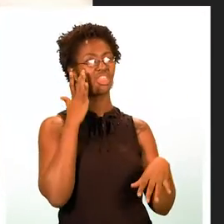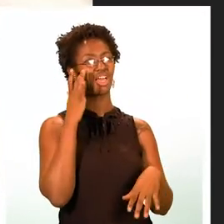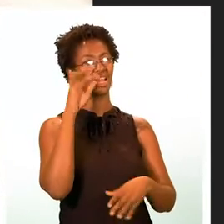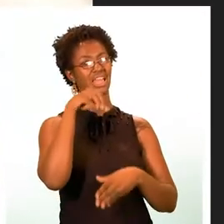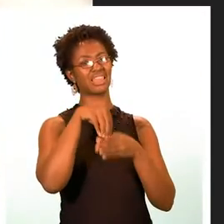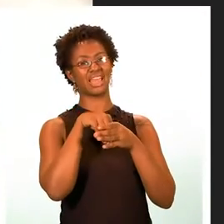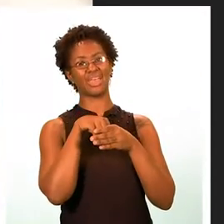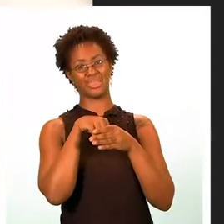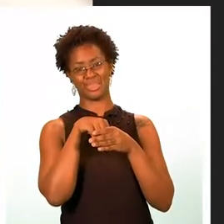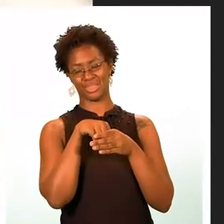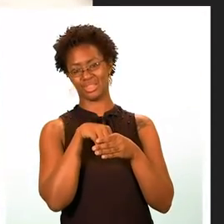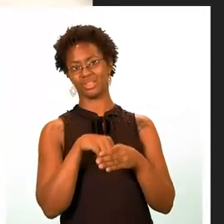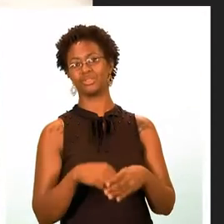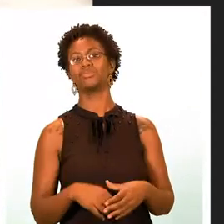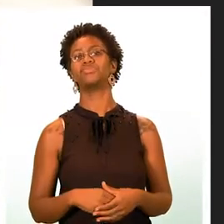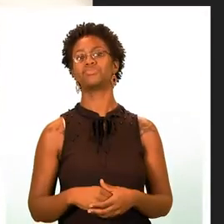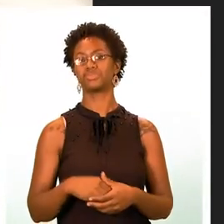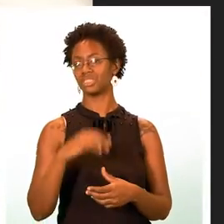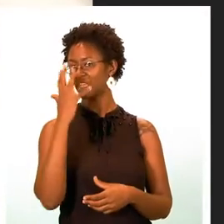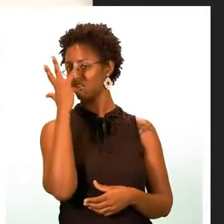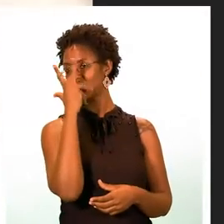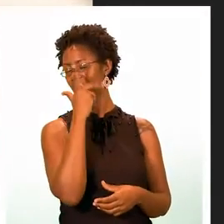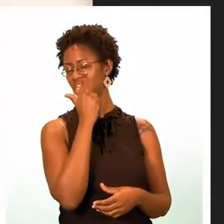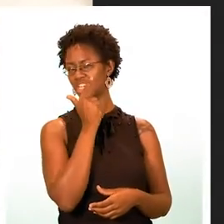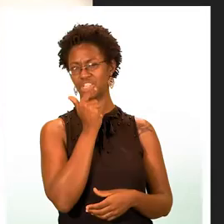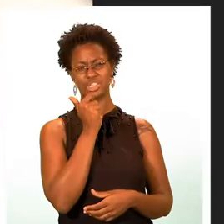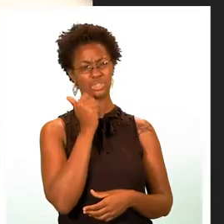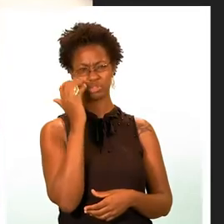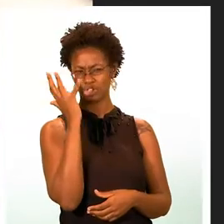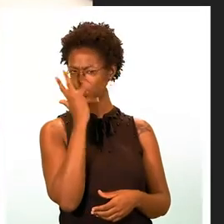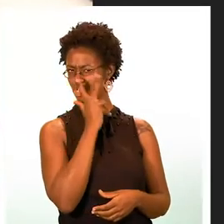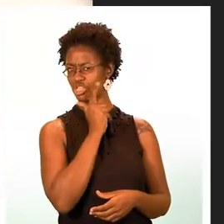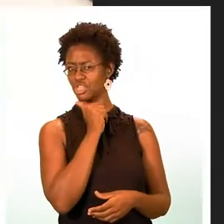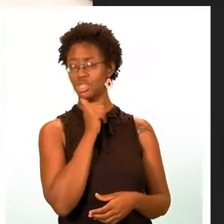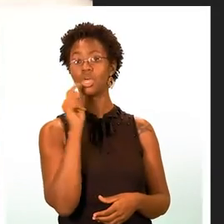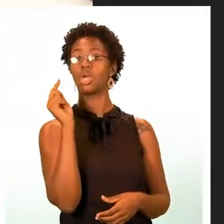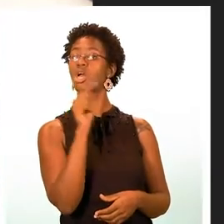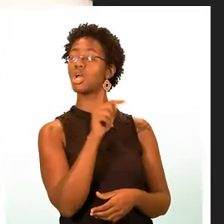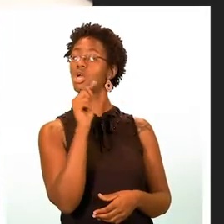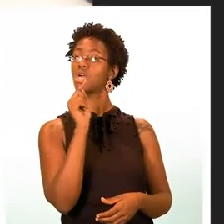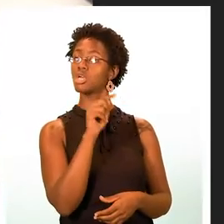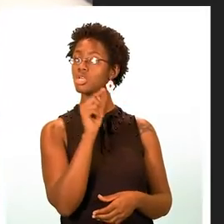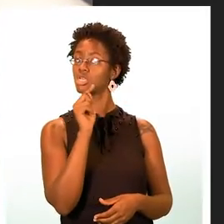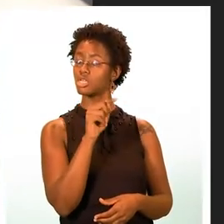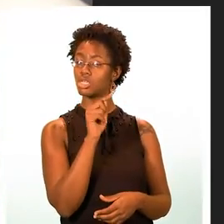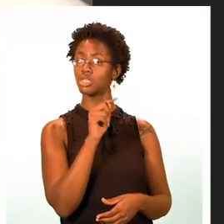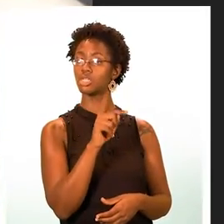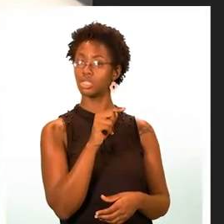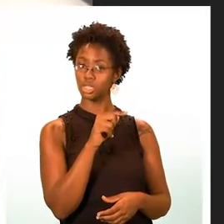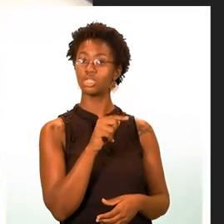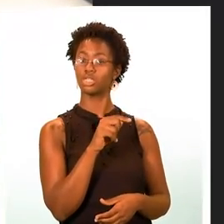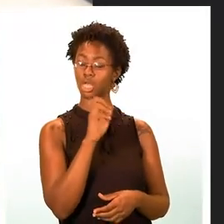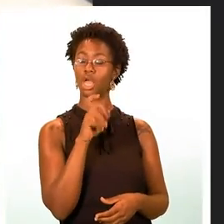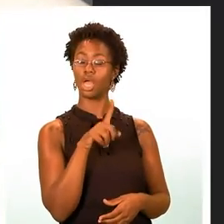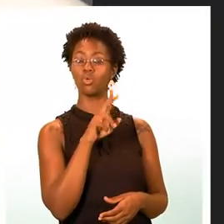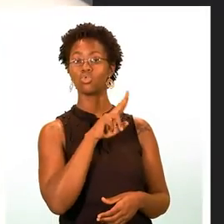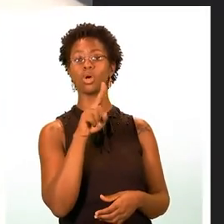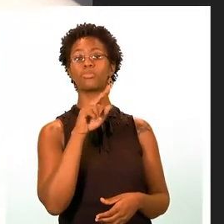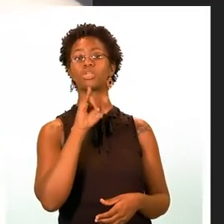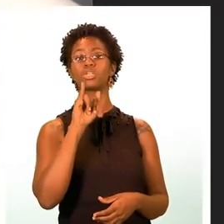dourados dentro dela. Tô vendo. É muito bonita. Ela é muito bonita. E isso daqui são